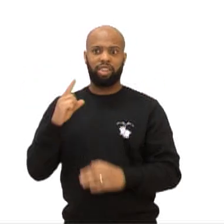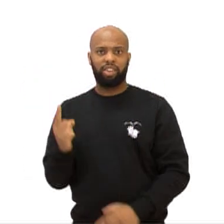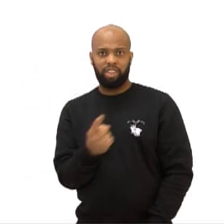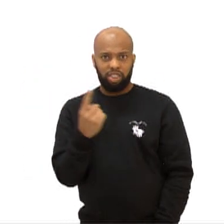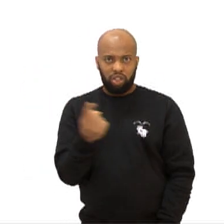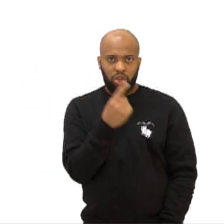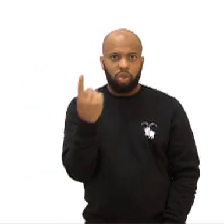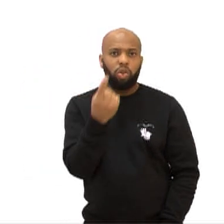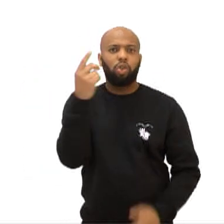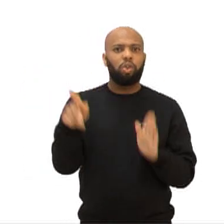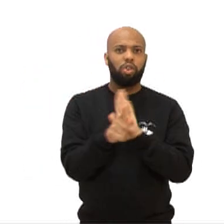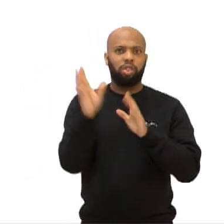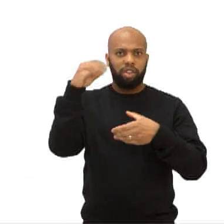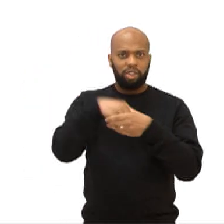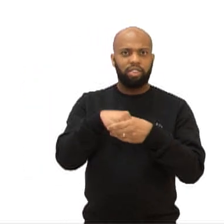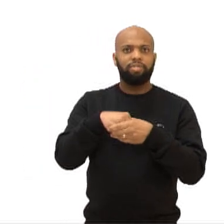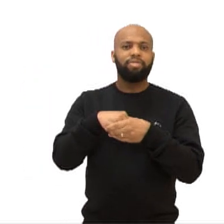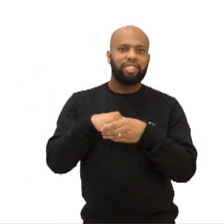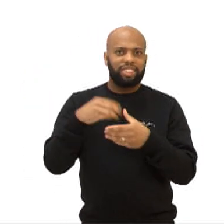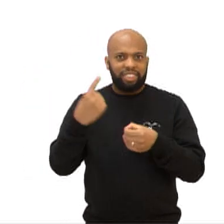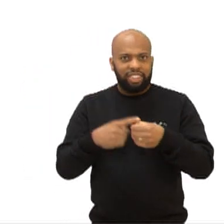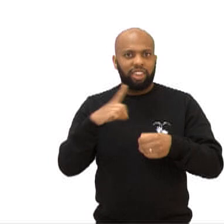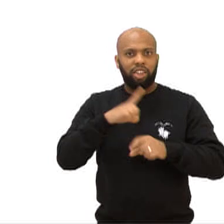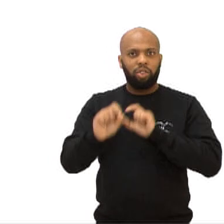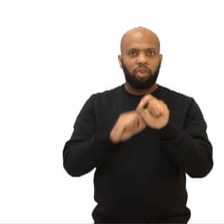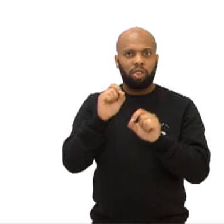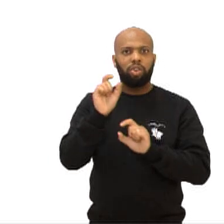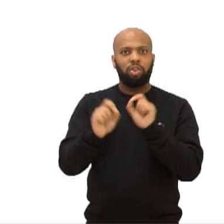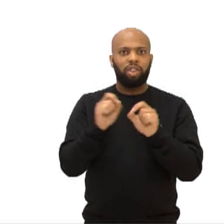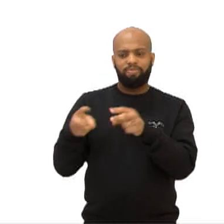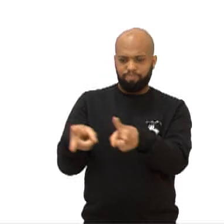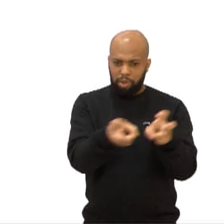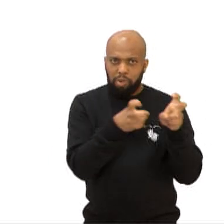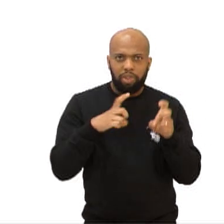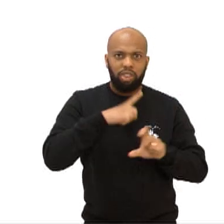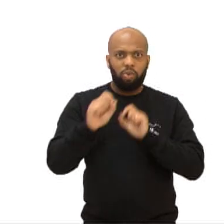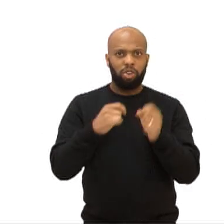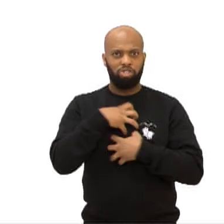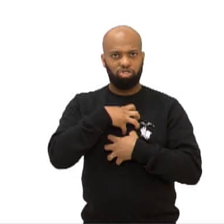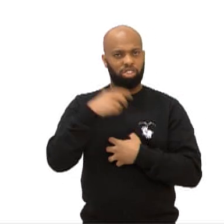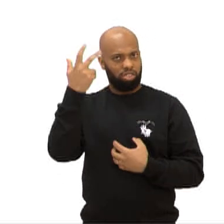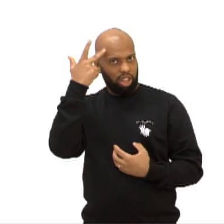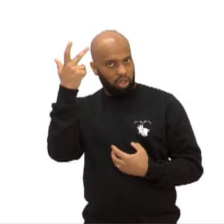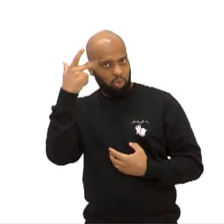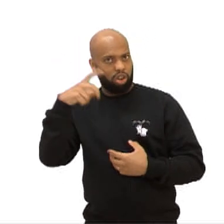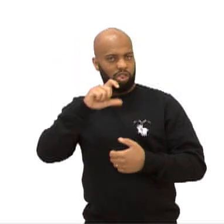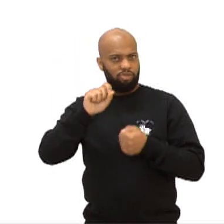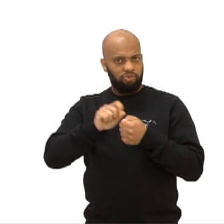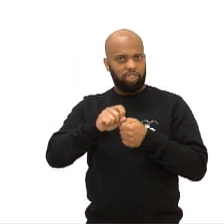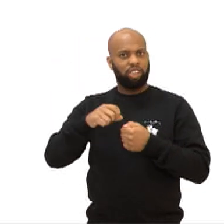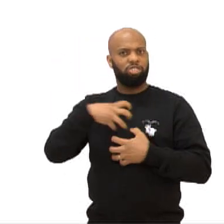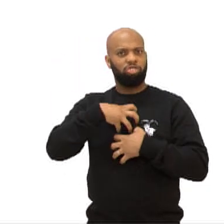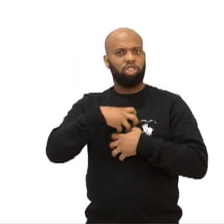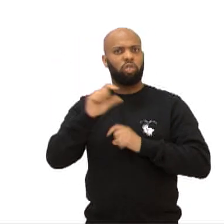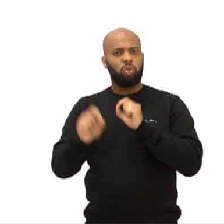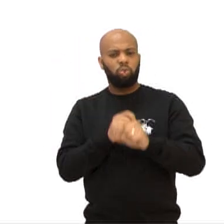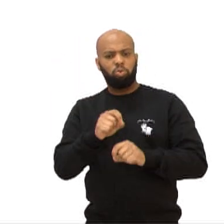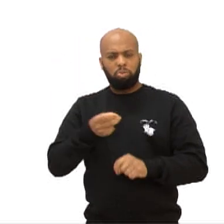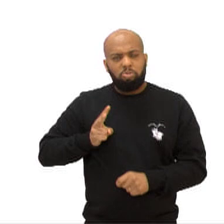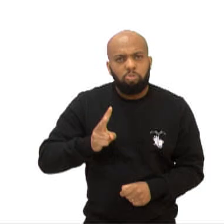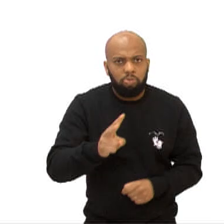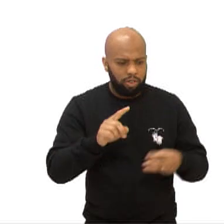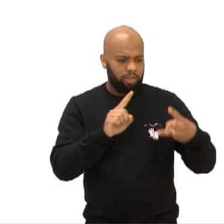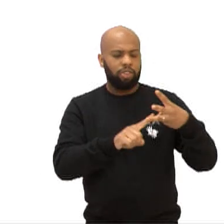em megacidades. B, a exploração de recursos naturais que vem sendo feita de forma predatória.